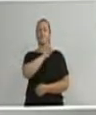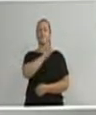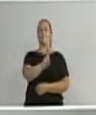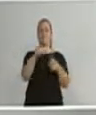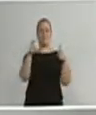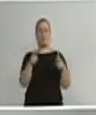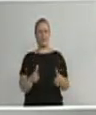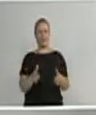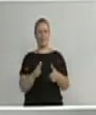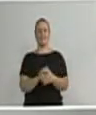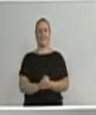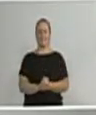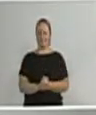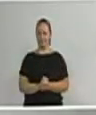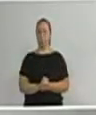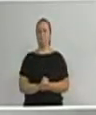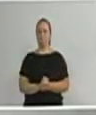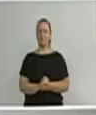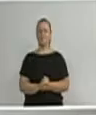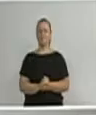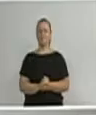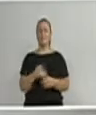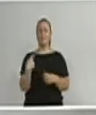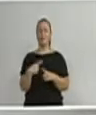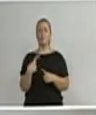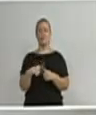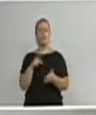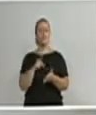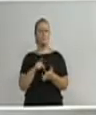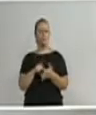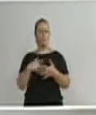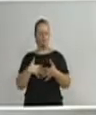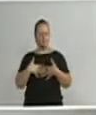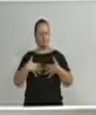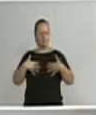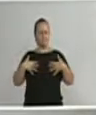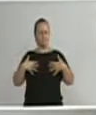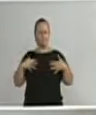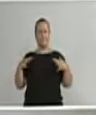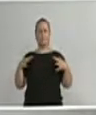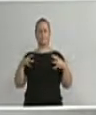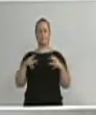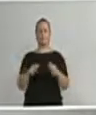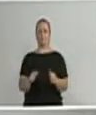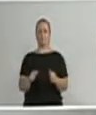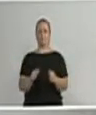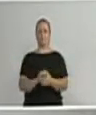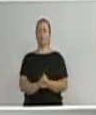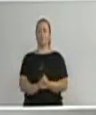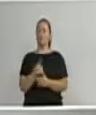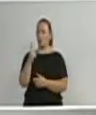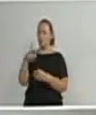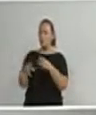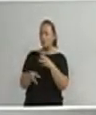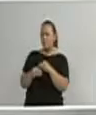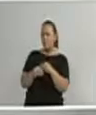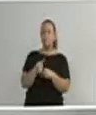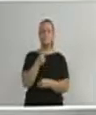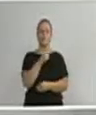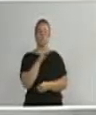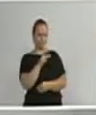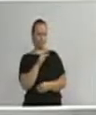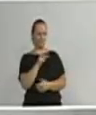também seus cavaleiros que orgulham a todos nós. Gostaria de pedir mais um minuto, senhor presidente. Mais um minuto para sua conclusão, vereador. Dizer da nossa